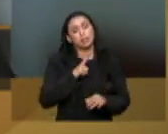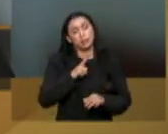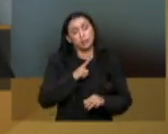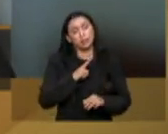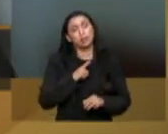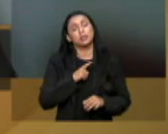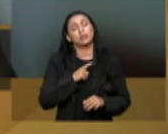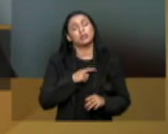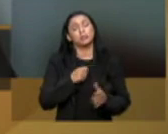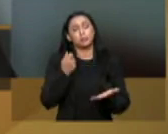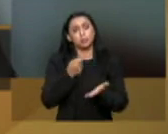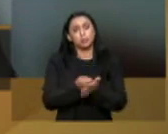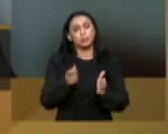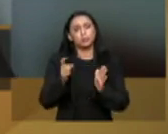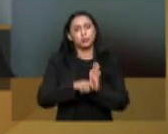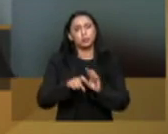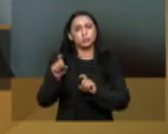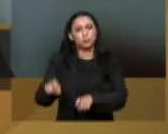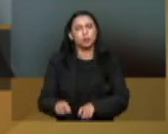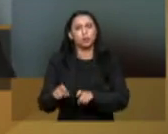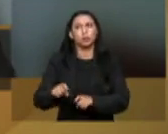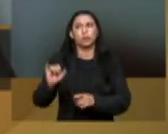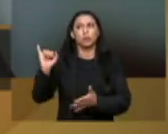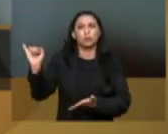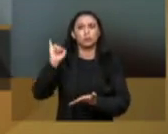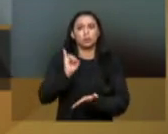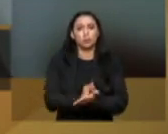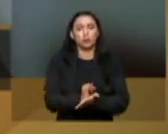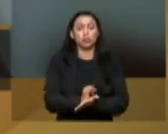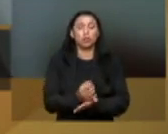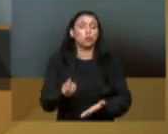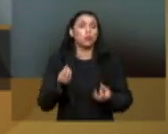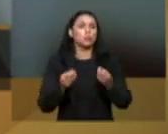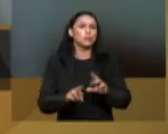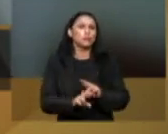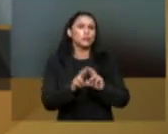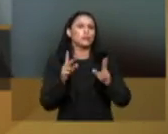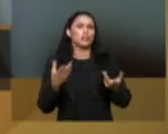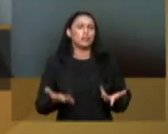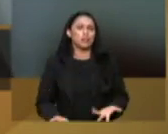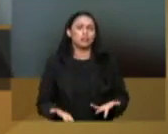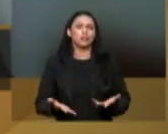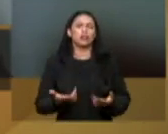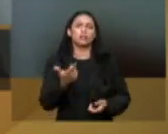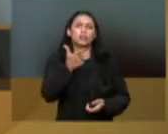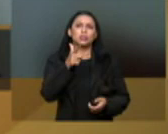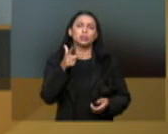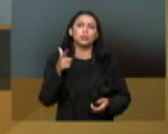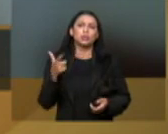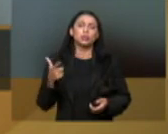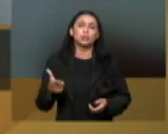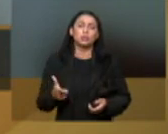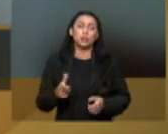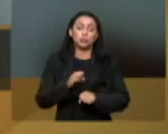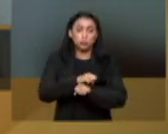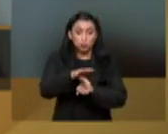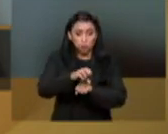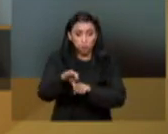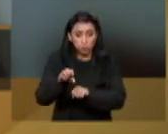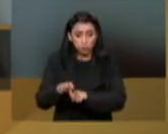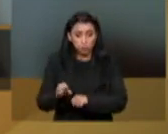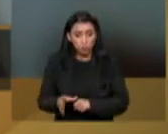das contribuições devidas pelos produtores e importadores de modo diferenciado das devidas pelos